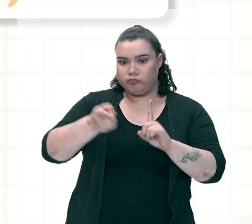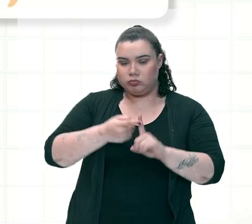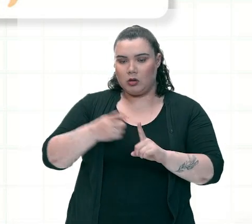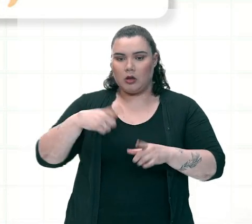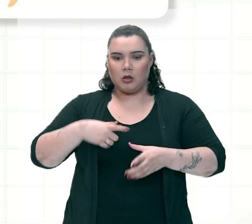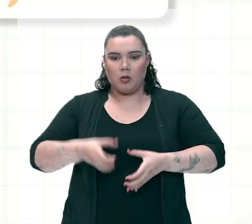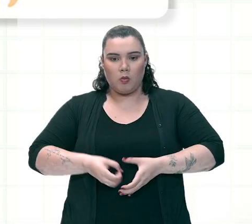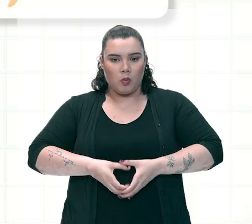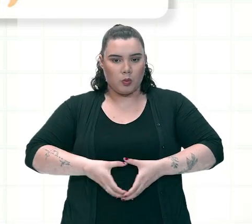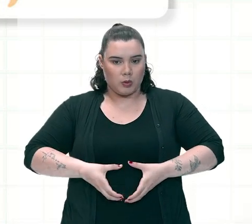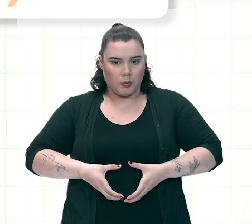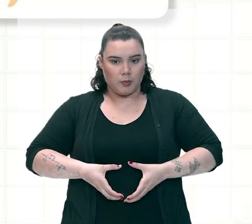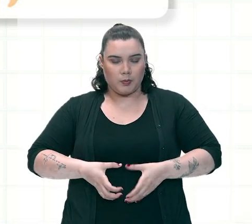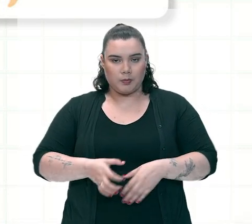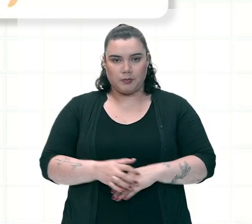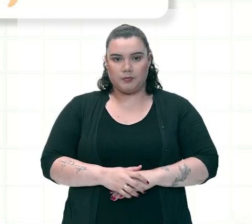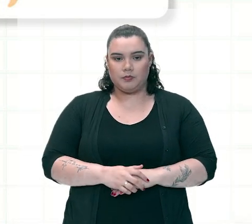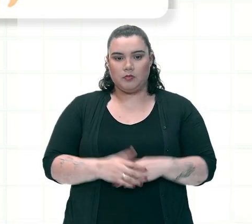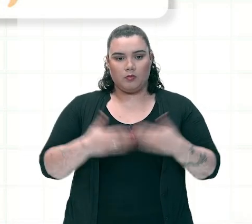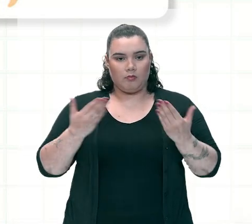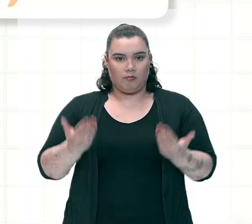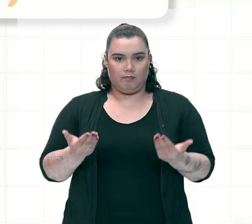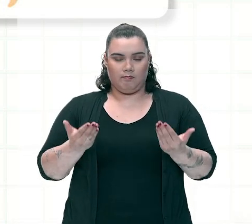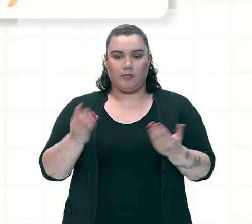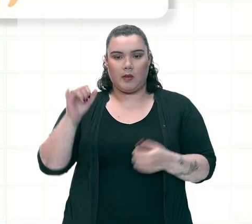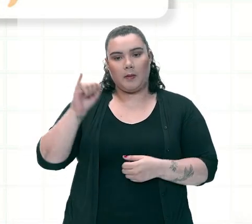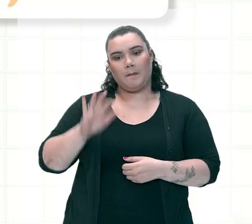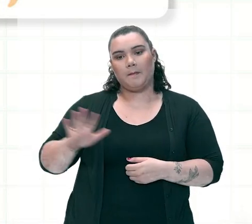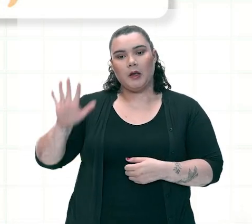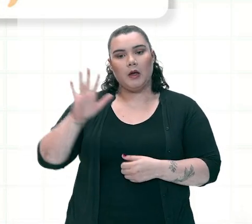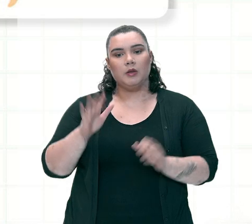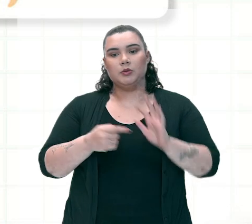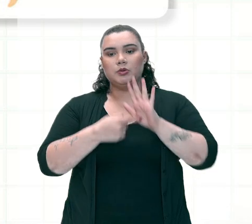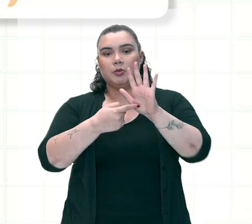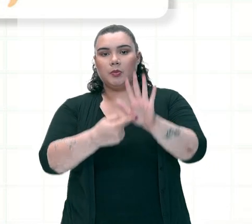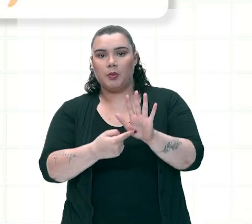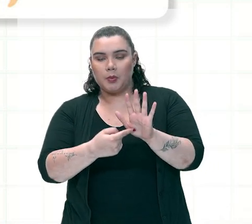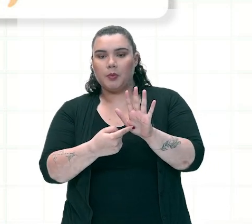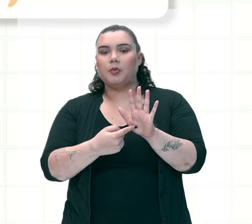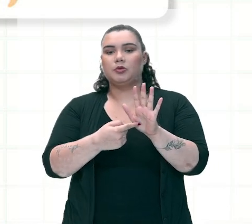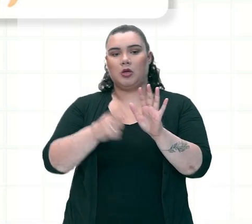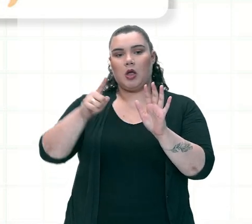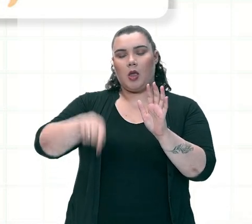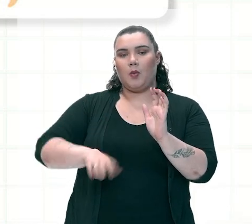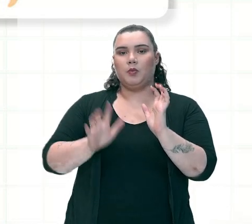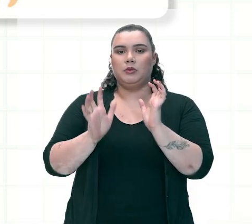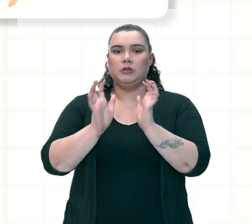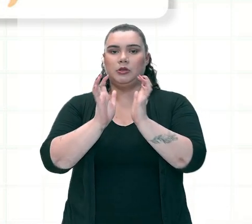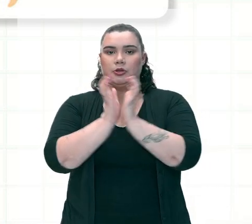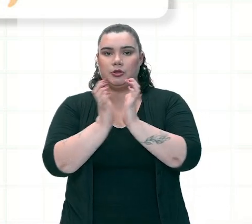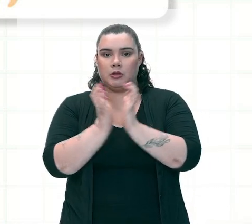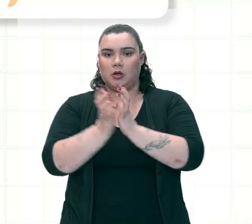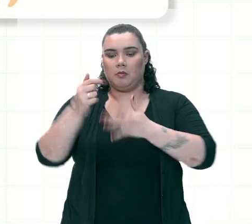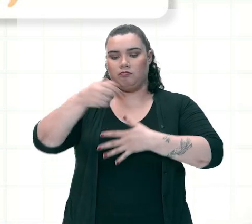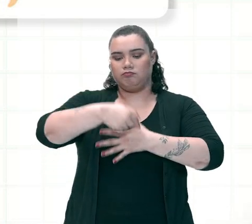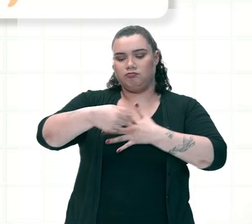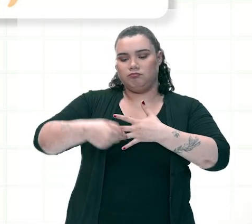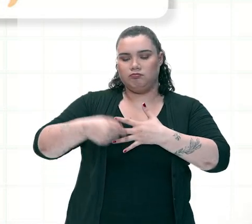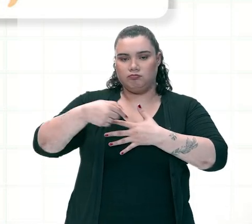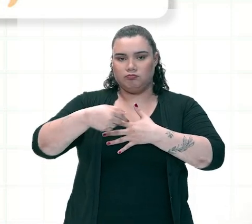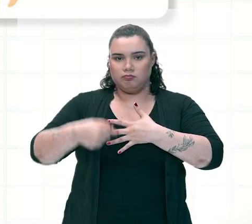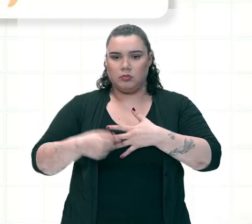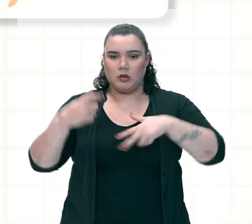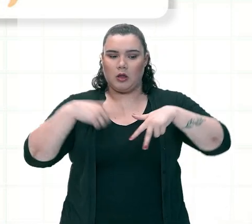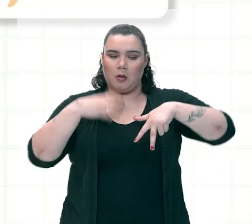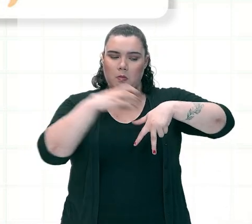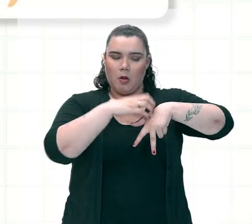da placenta, por exemplo. Então, o que a gente está visualizando aí na nossa imagem, né, o nosso sistema endócrino, tendo aí